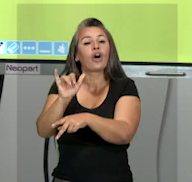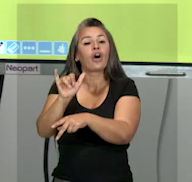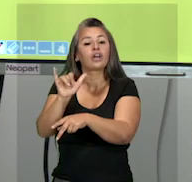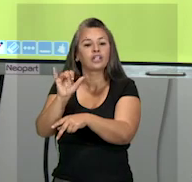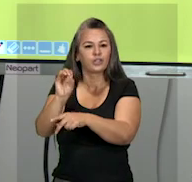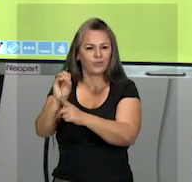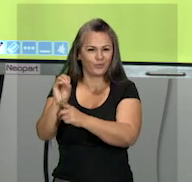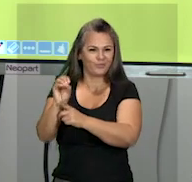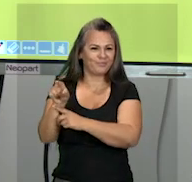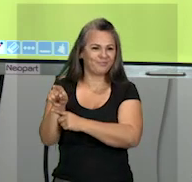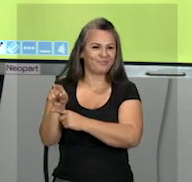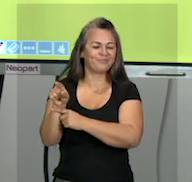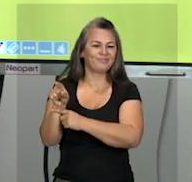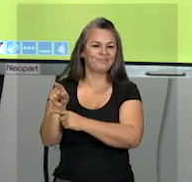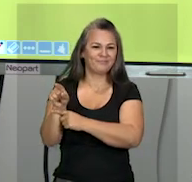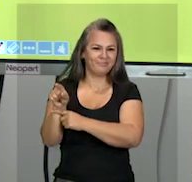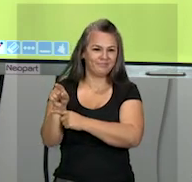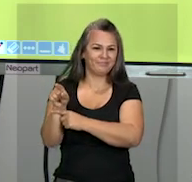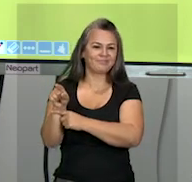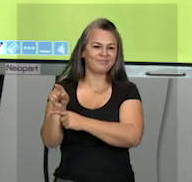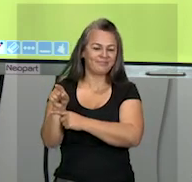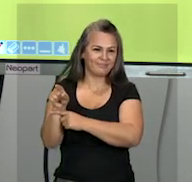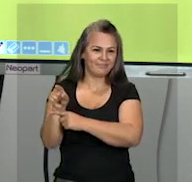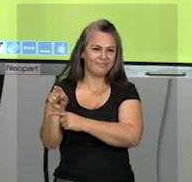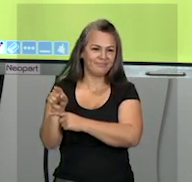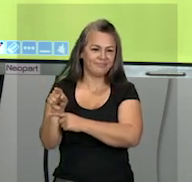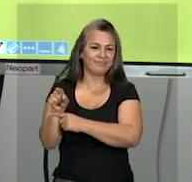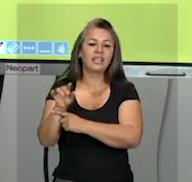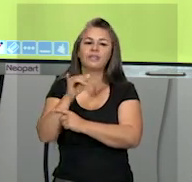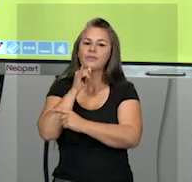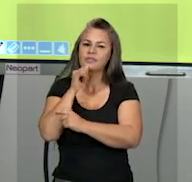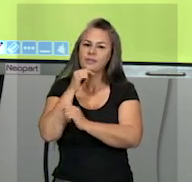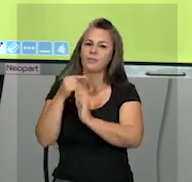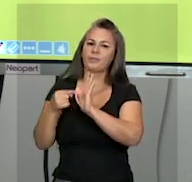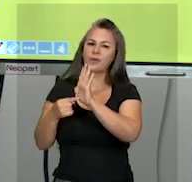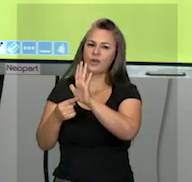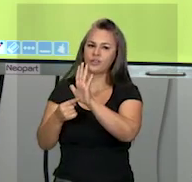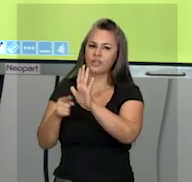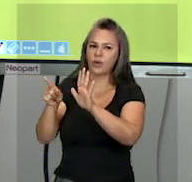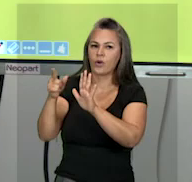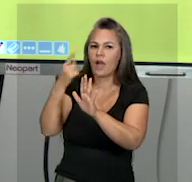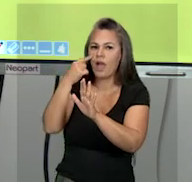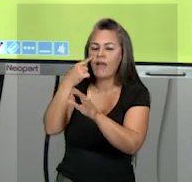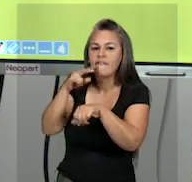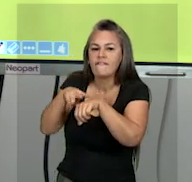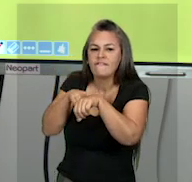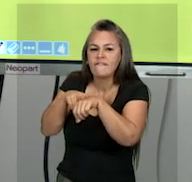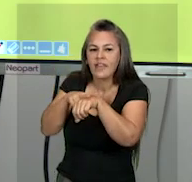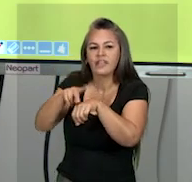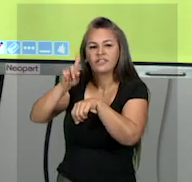eu sempre falo isso com vocês nas aulas que eu coloco imagens de satélite. O que é verde tende a ser